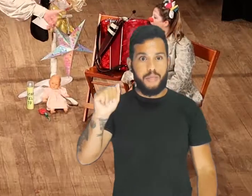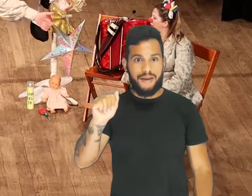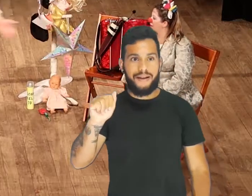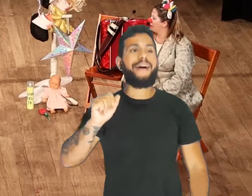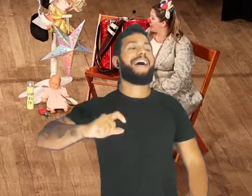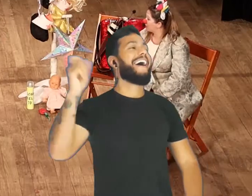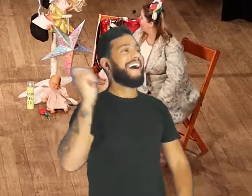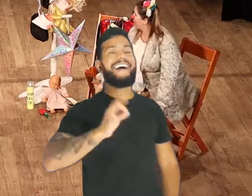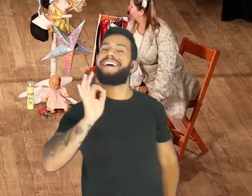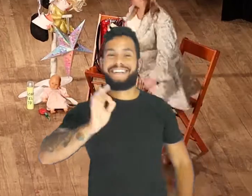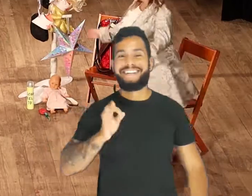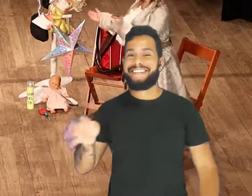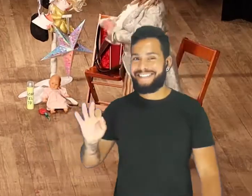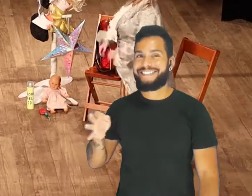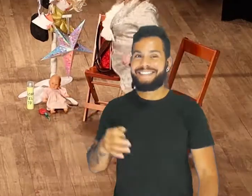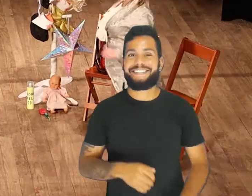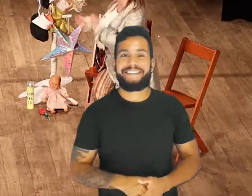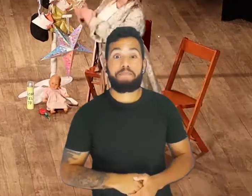Astronauta.